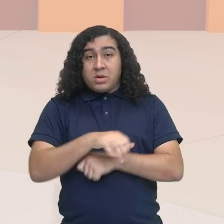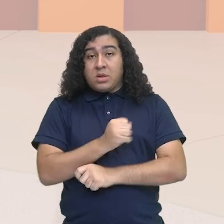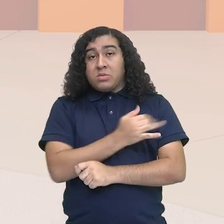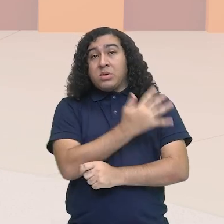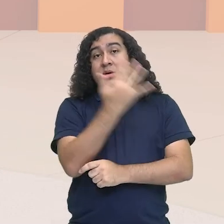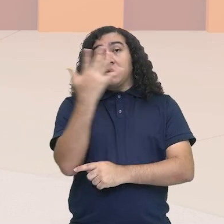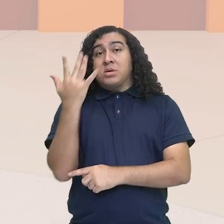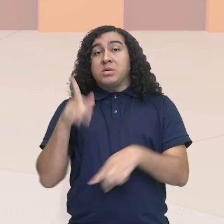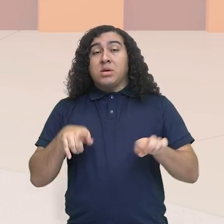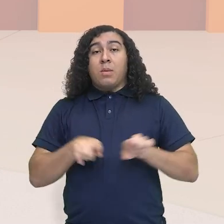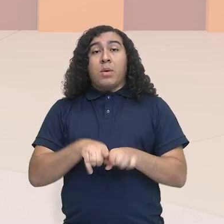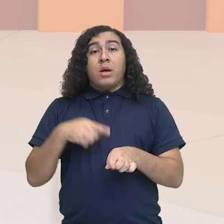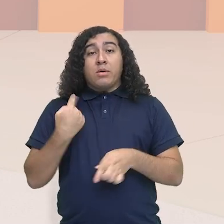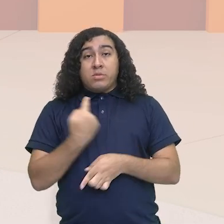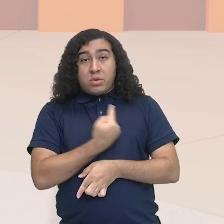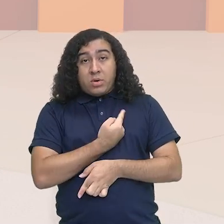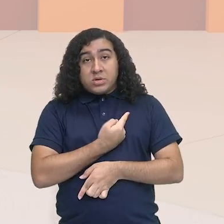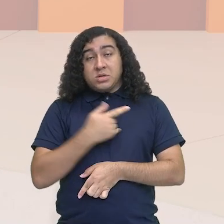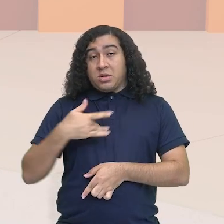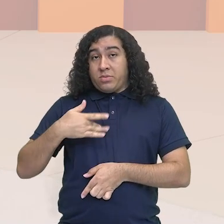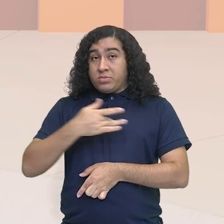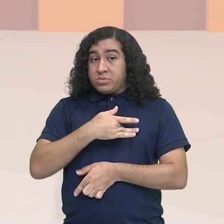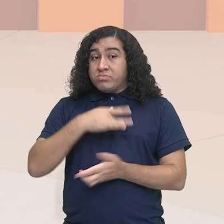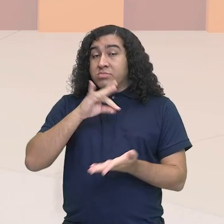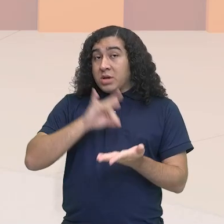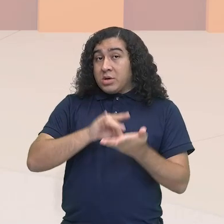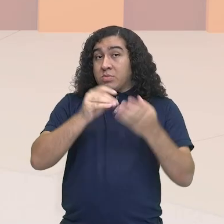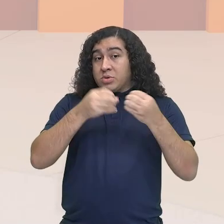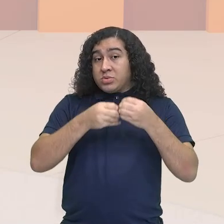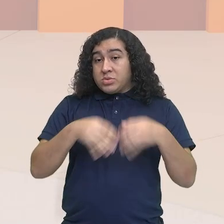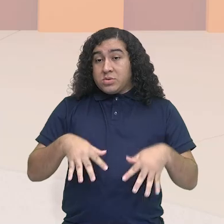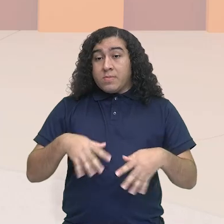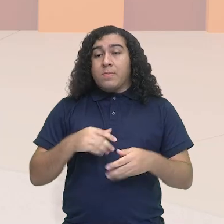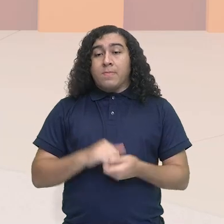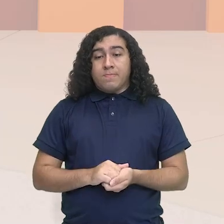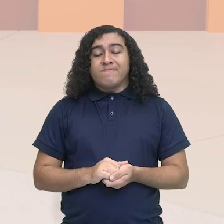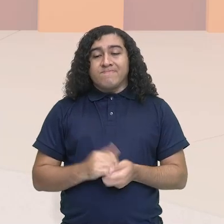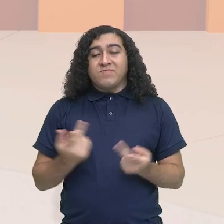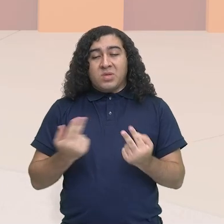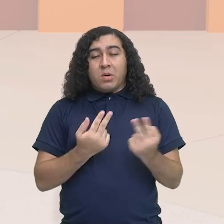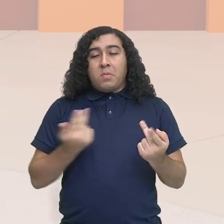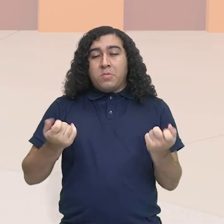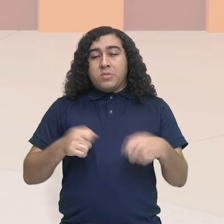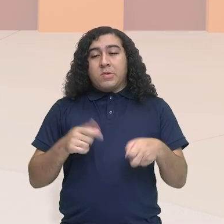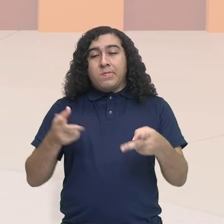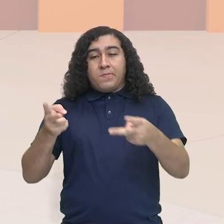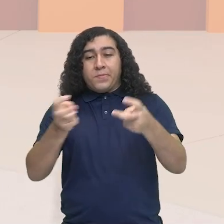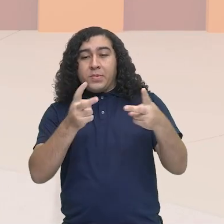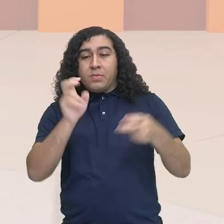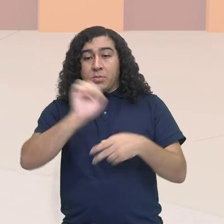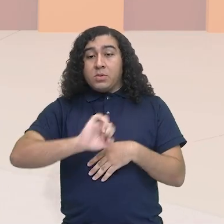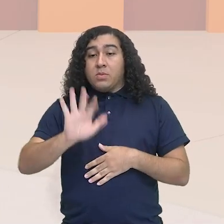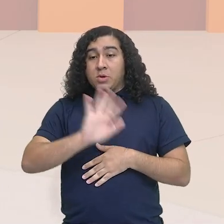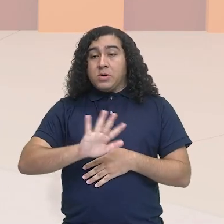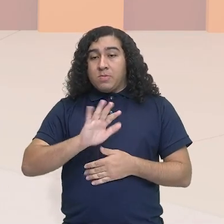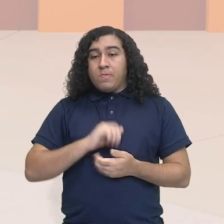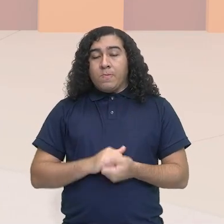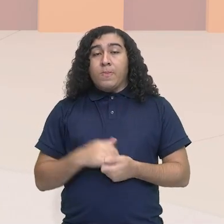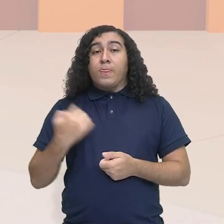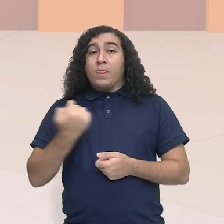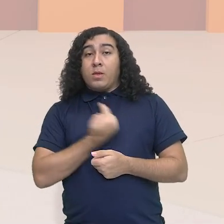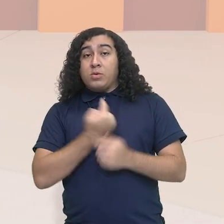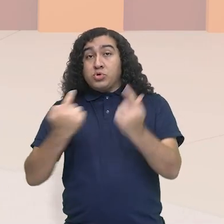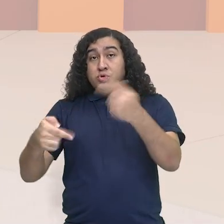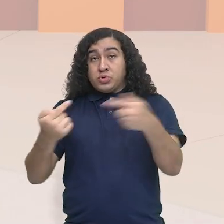para a nossa própria saúde, né? Como nós podemos aqui observar. Então, nós vamos falar um pouco sobre essas